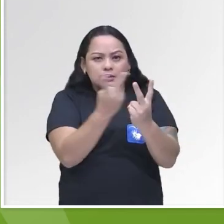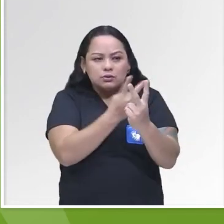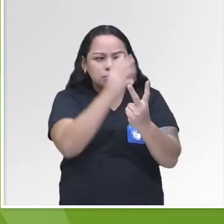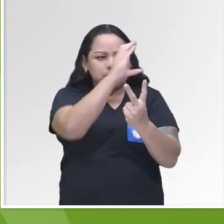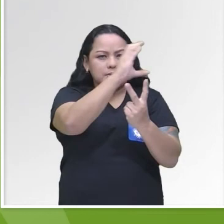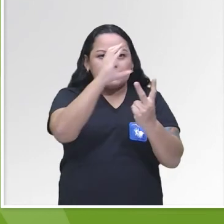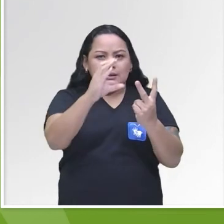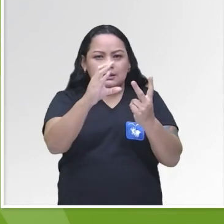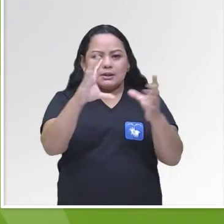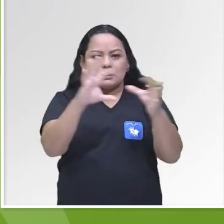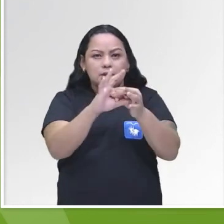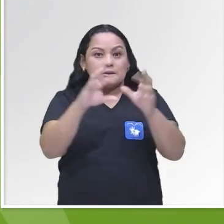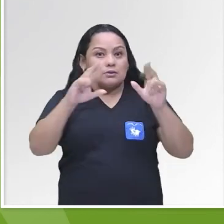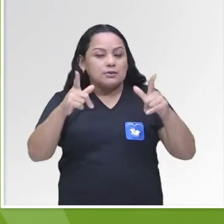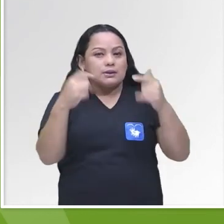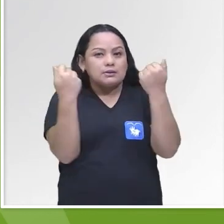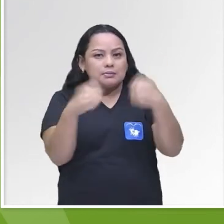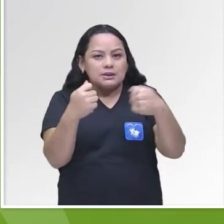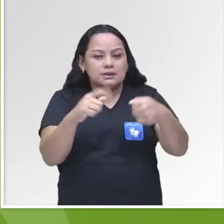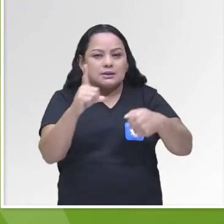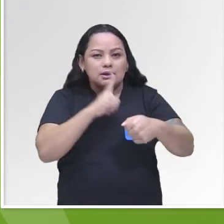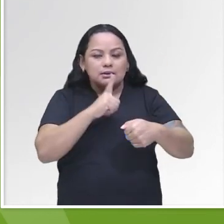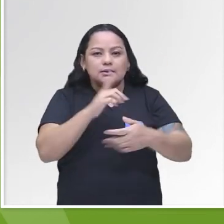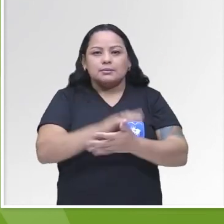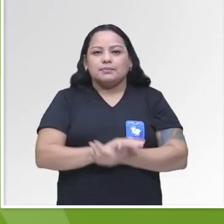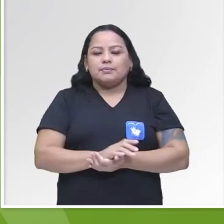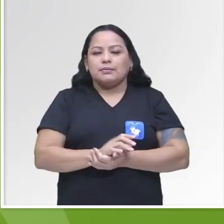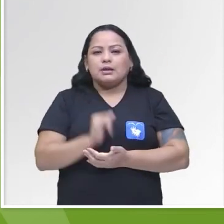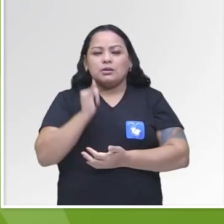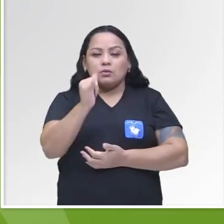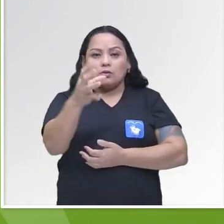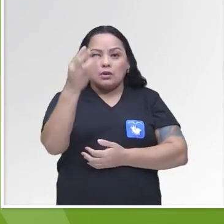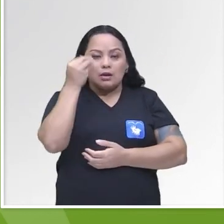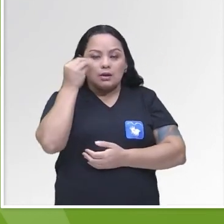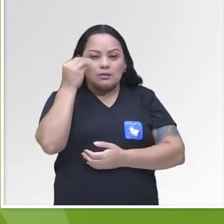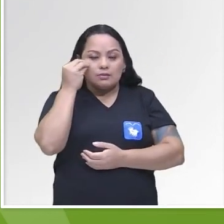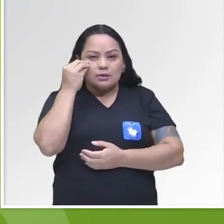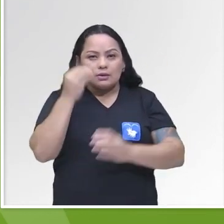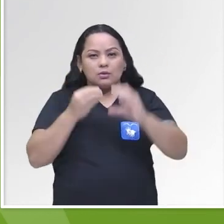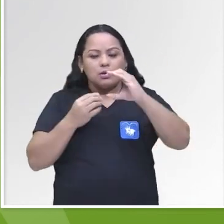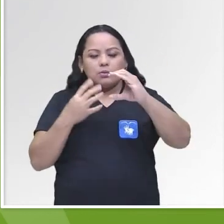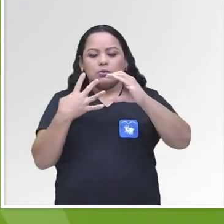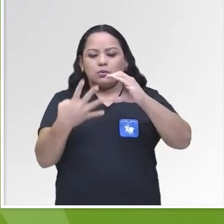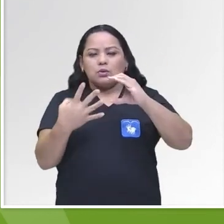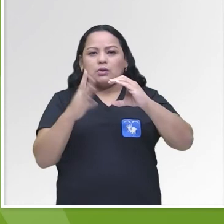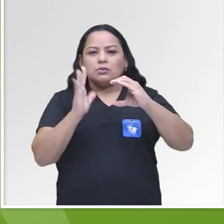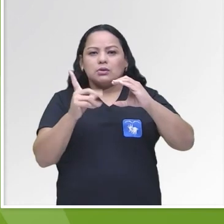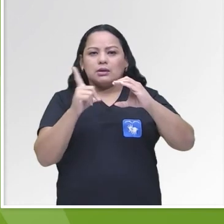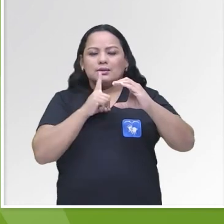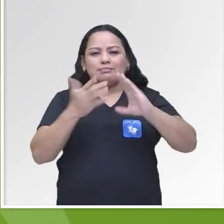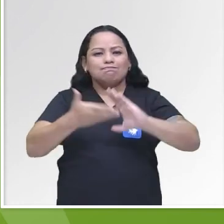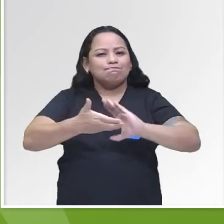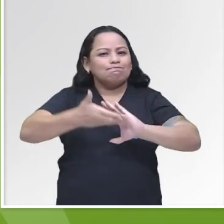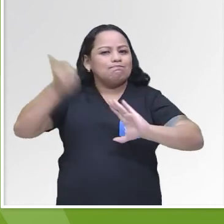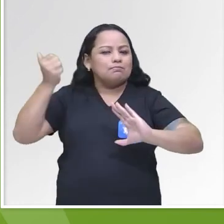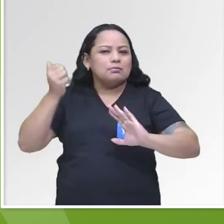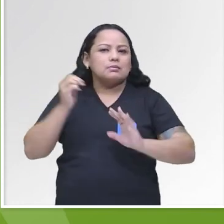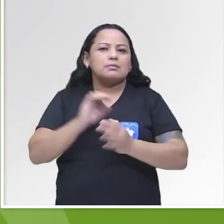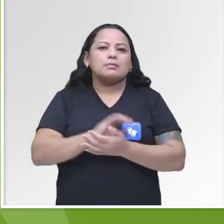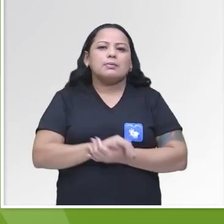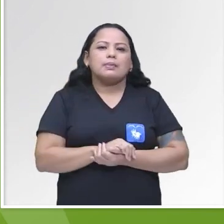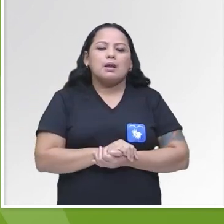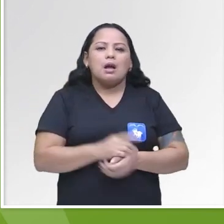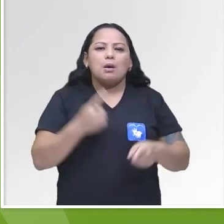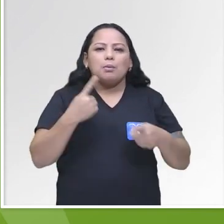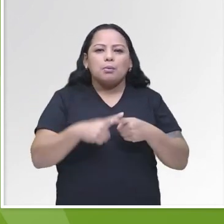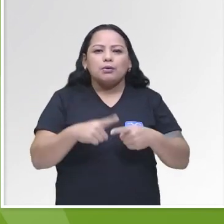aqui juntos. Ó, observe que no carbono 4 já está eliminado, né? Porque